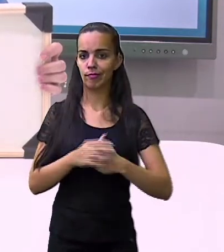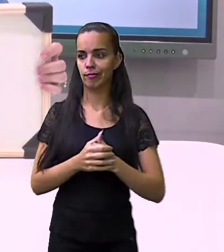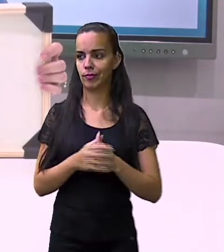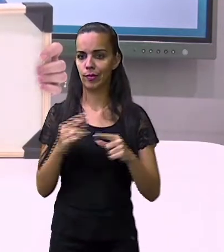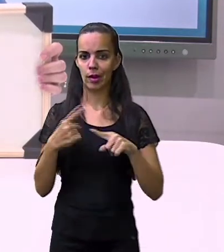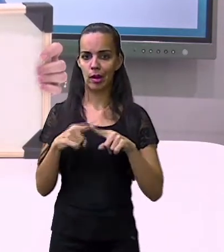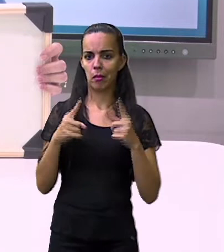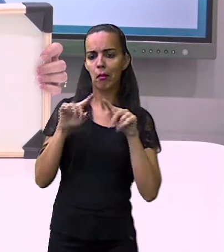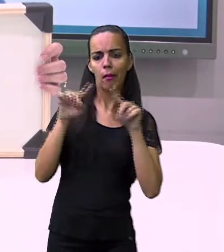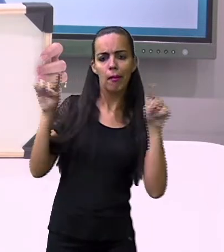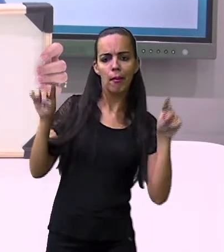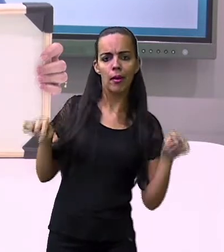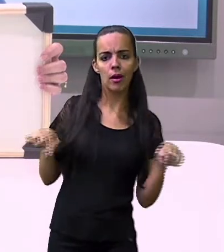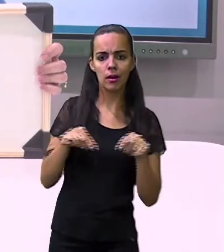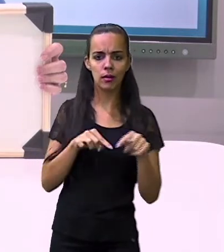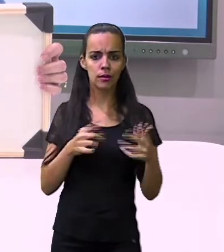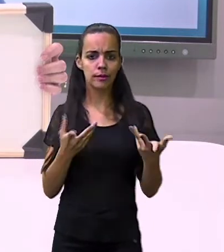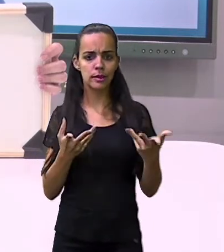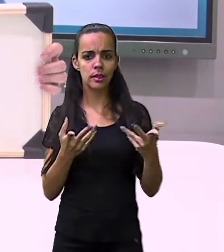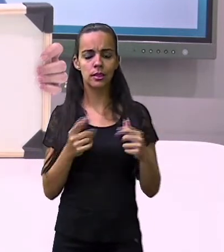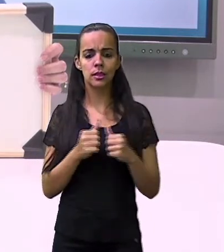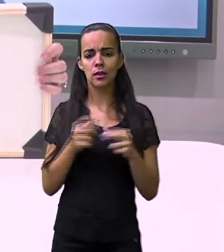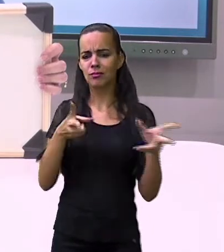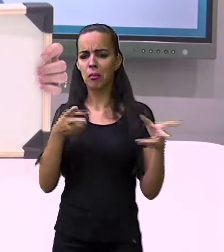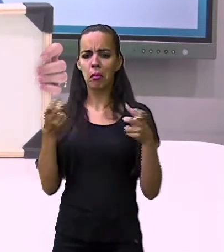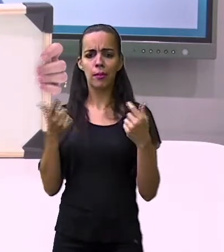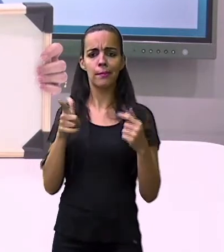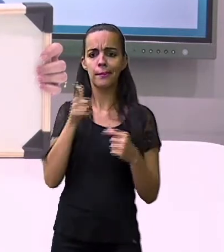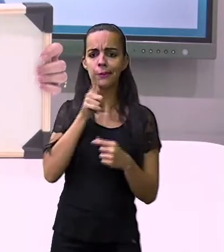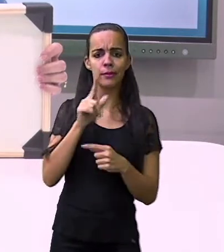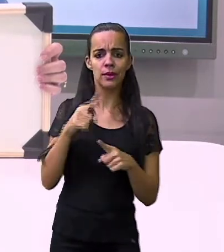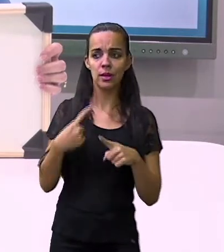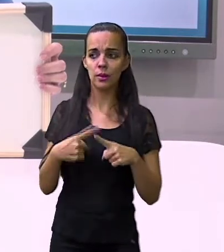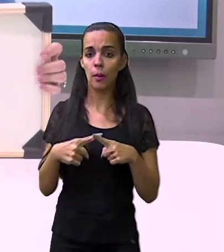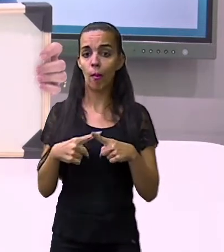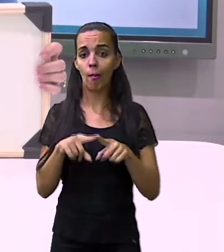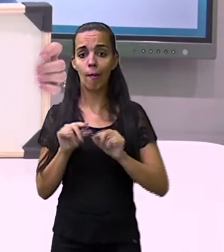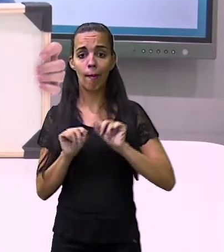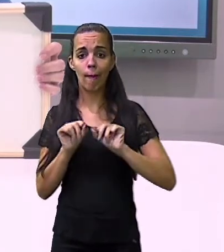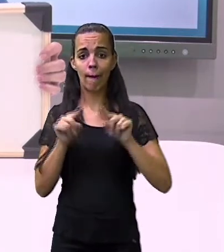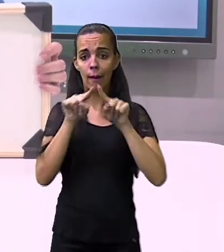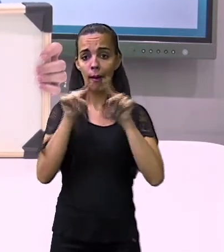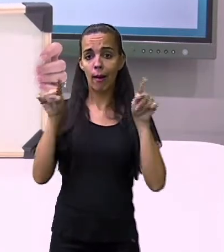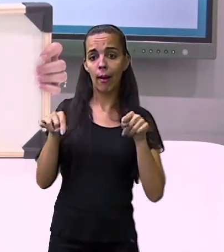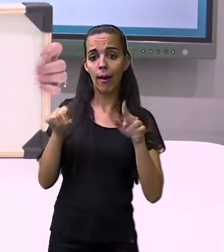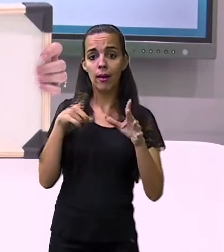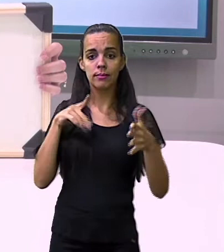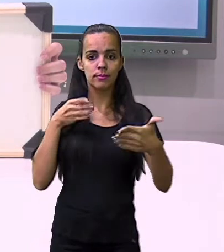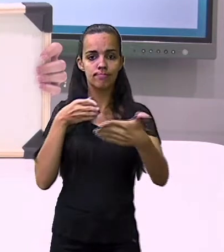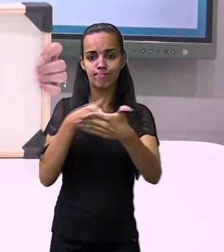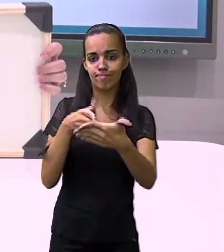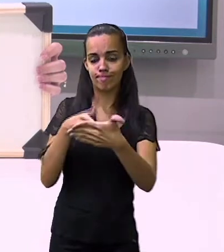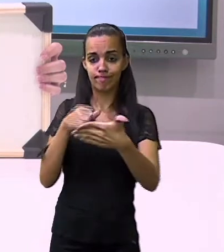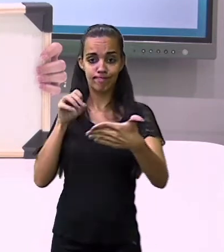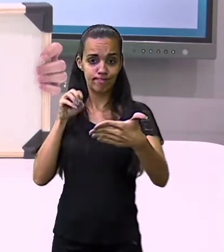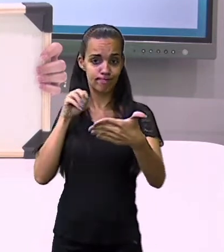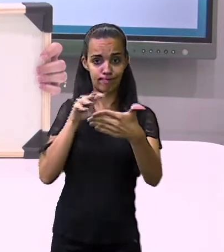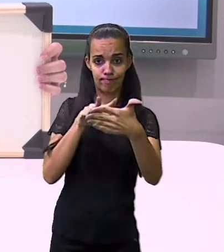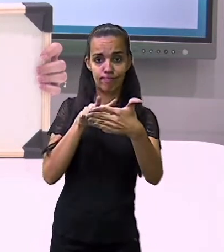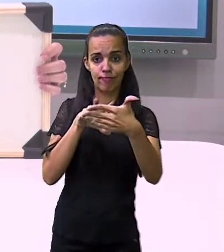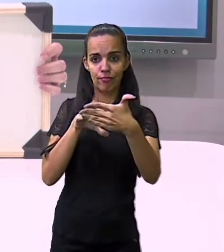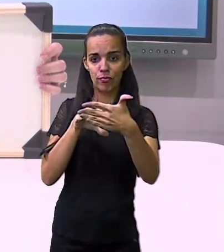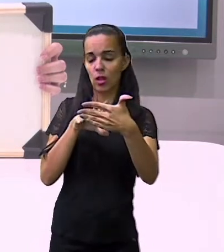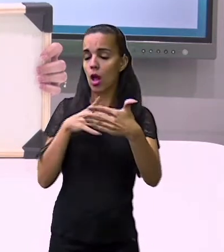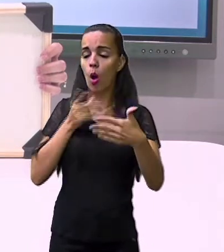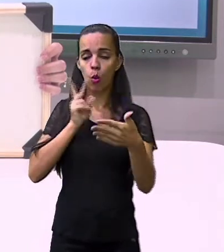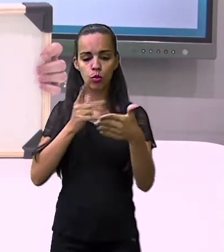formato com a minha mão e você não consegue perceber. Por quê? Porque esse corpo, ele bloqueia completamente